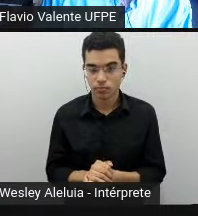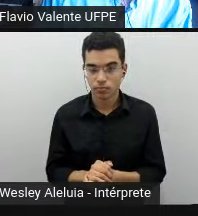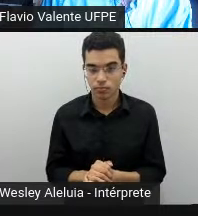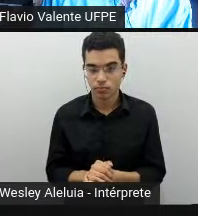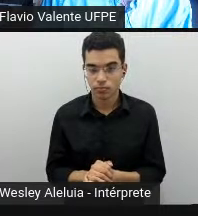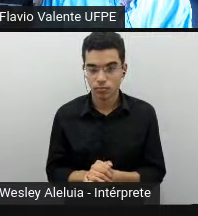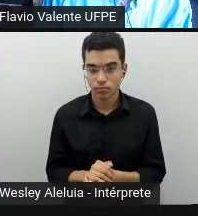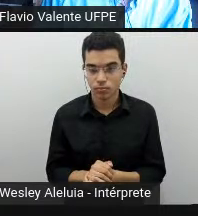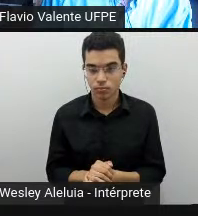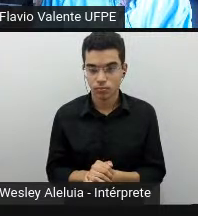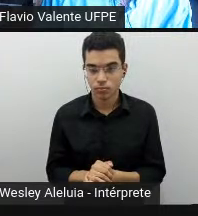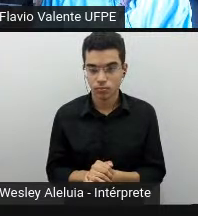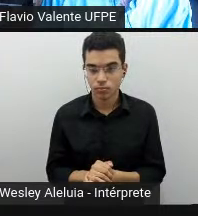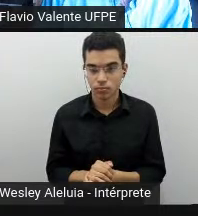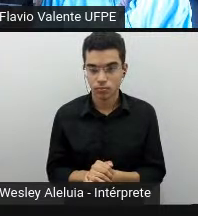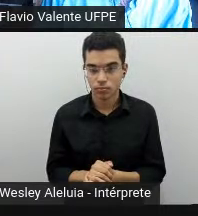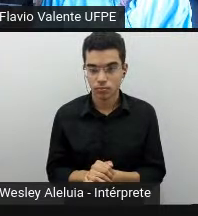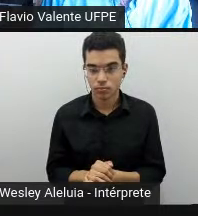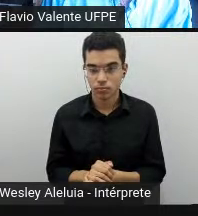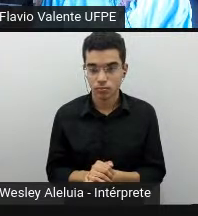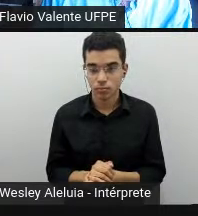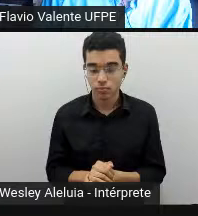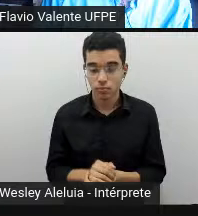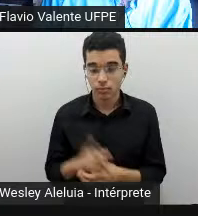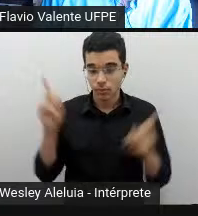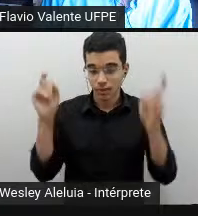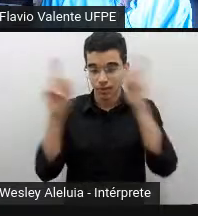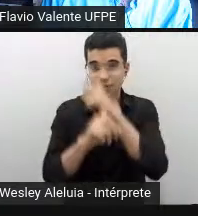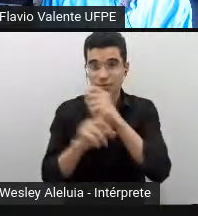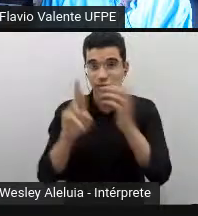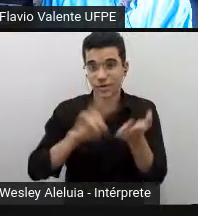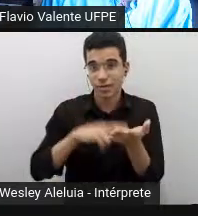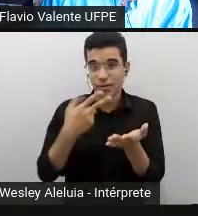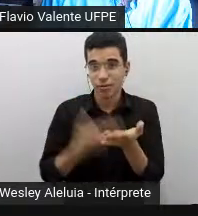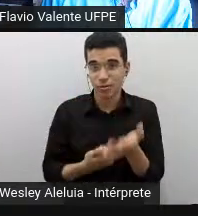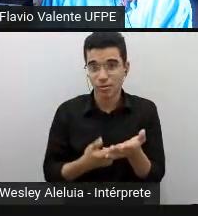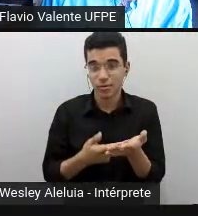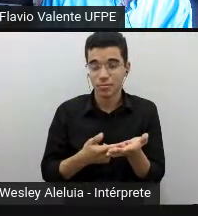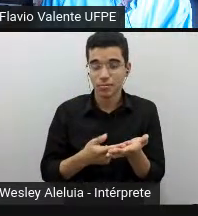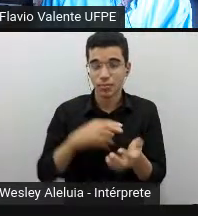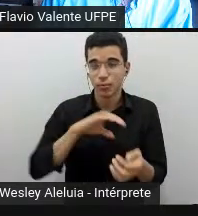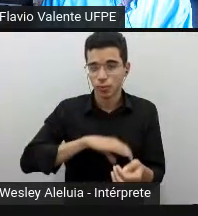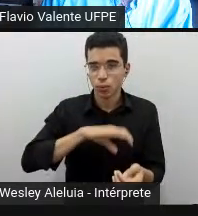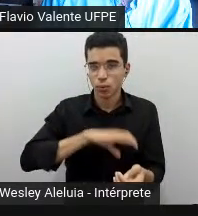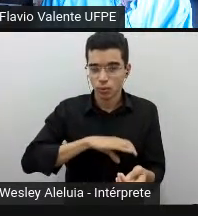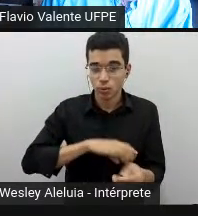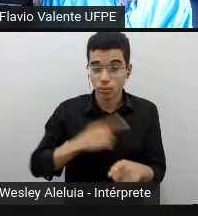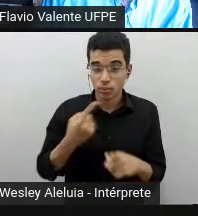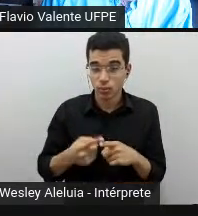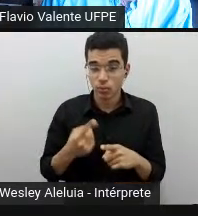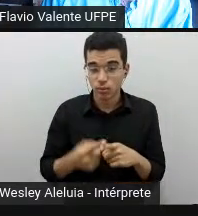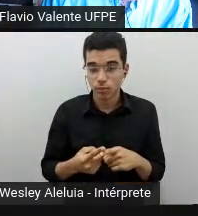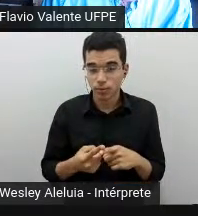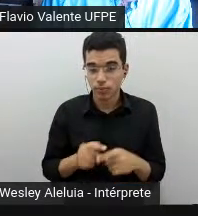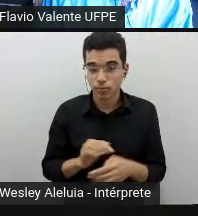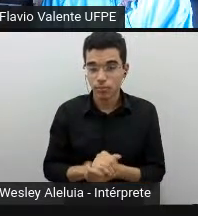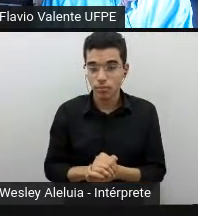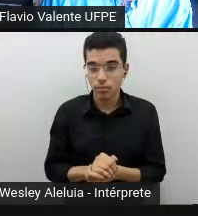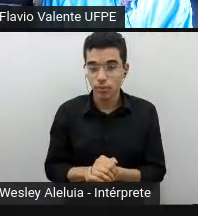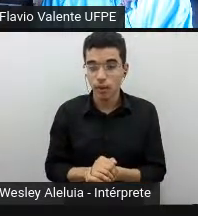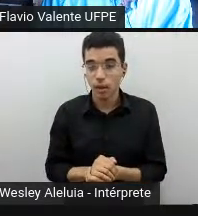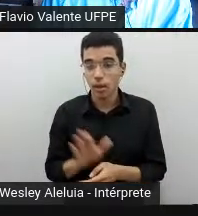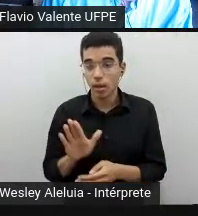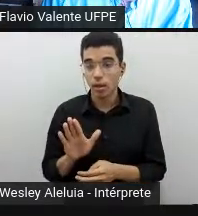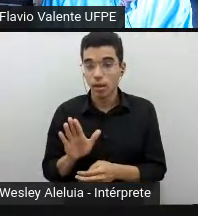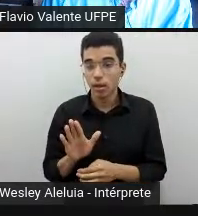essa obrigação ela é difícil de traduzir para o português, porque, na realidade, ela, no inglês, ela é fulfill, que é cumprir.